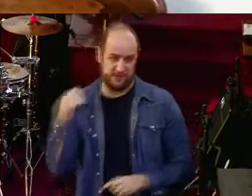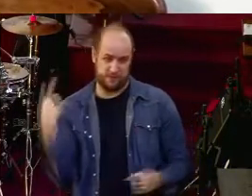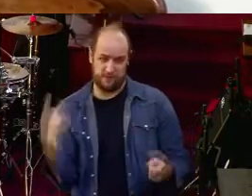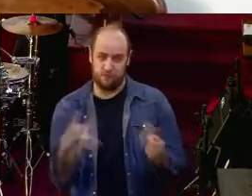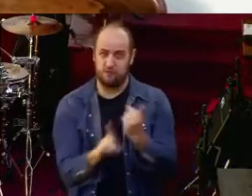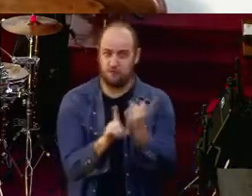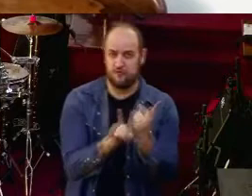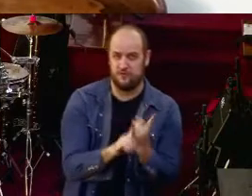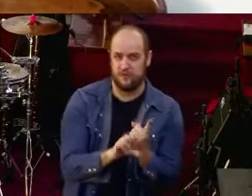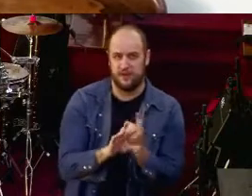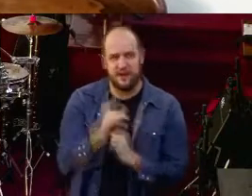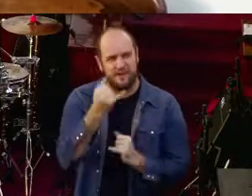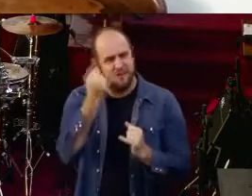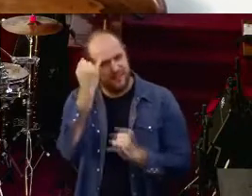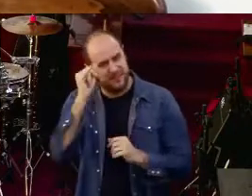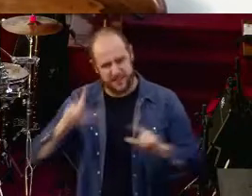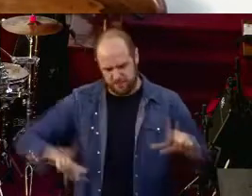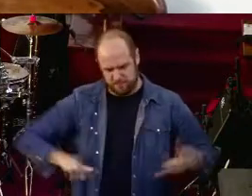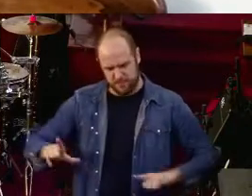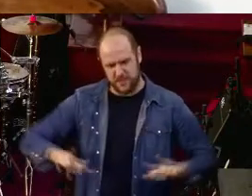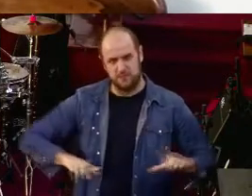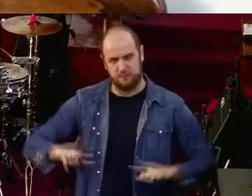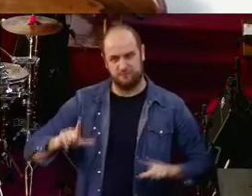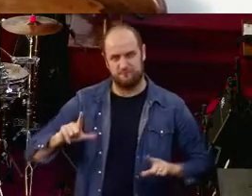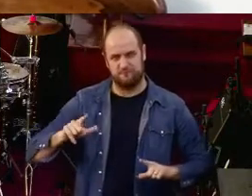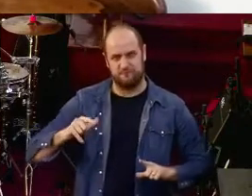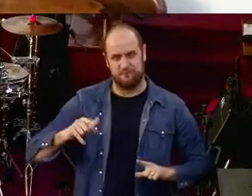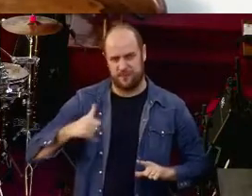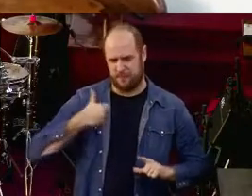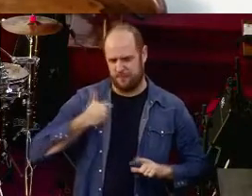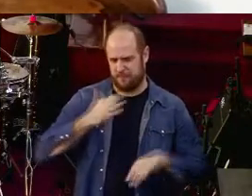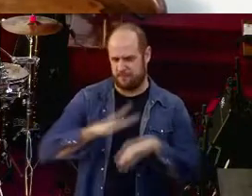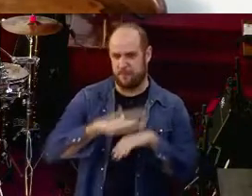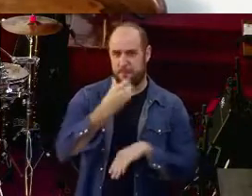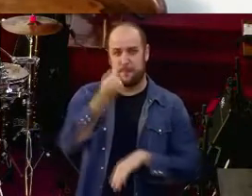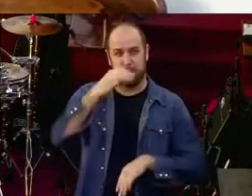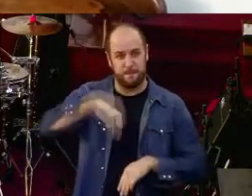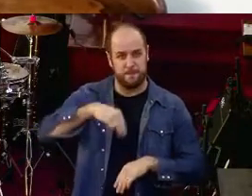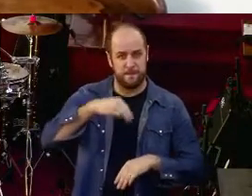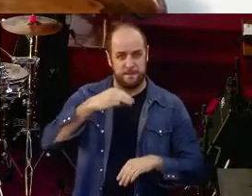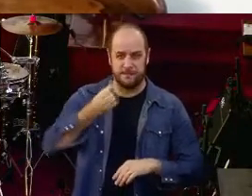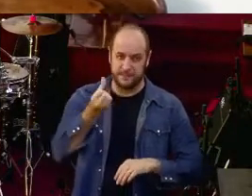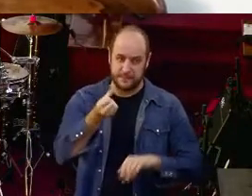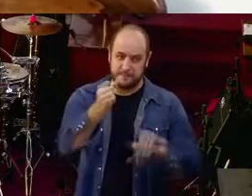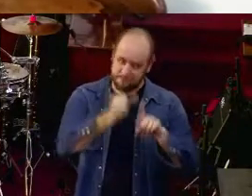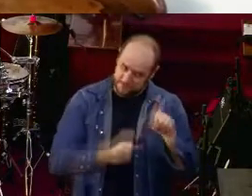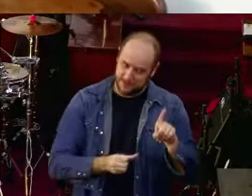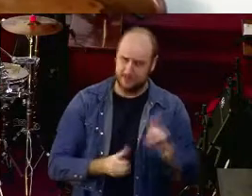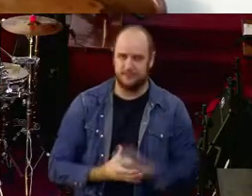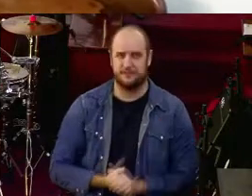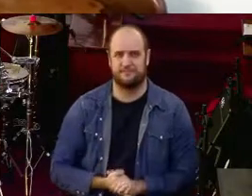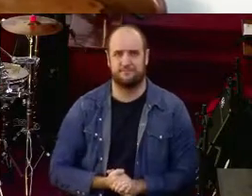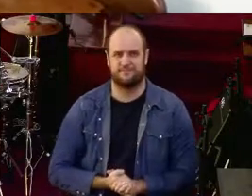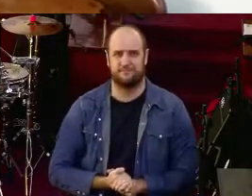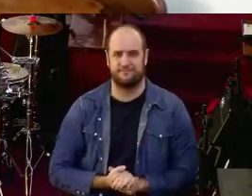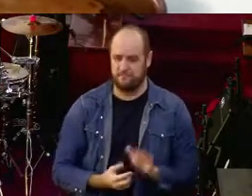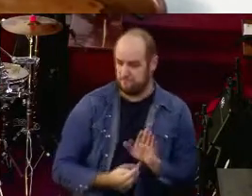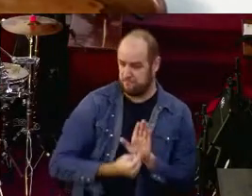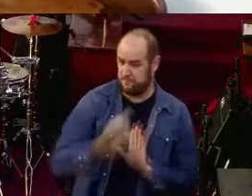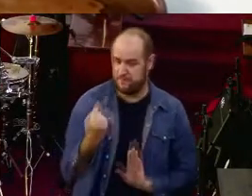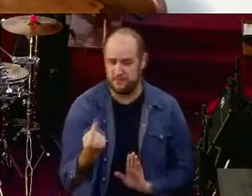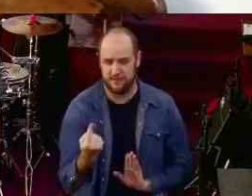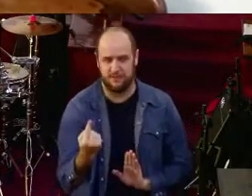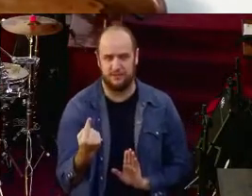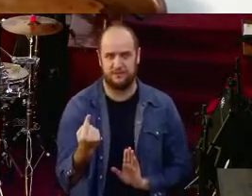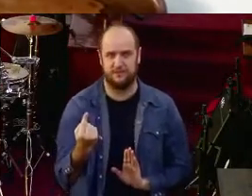o primo de Jesus um pouquinho mais velho. No entanto, agora ele diz, ele é antes de mim. Ele é o que tira o pecado